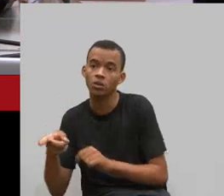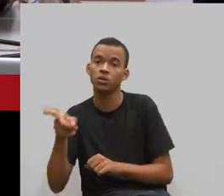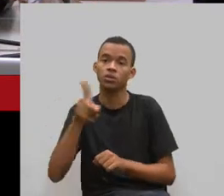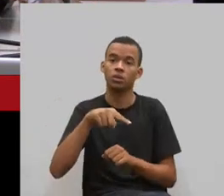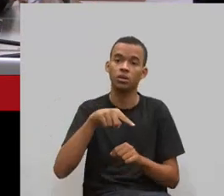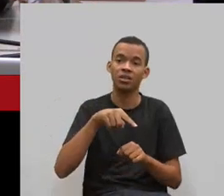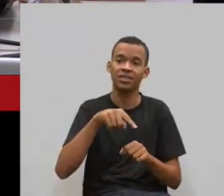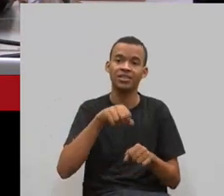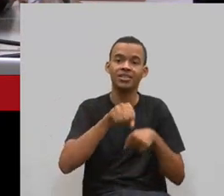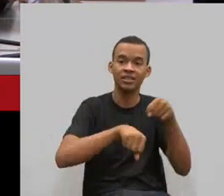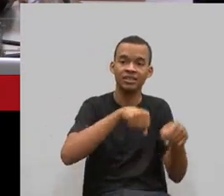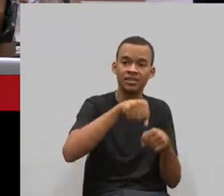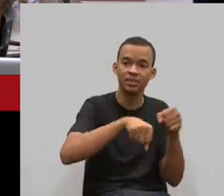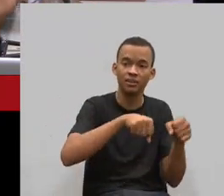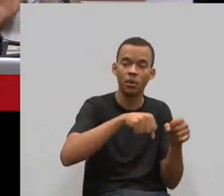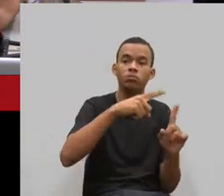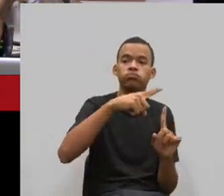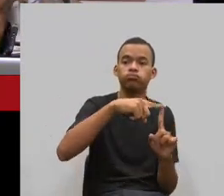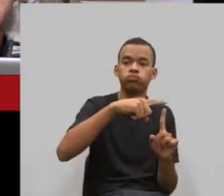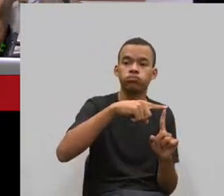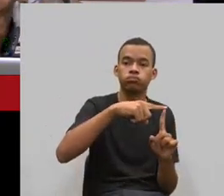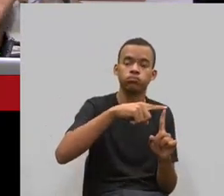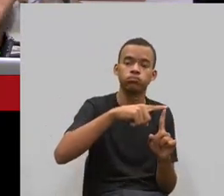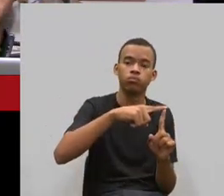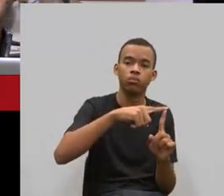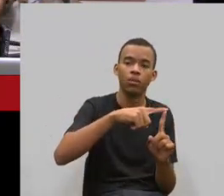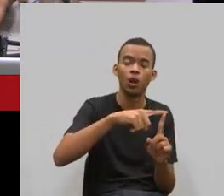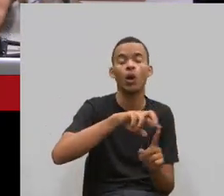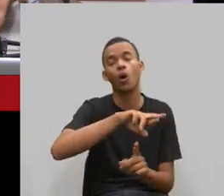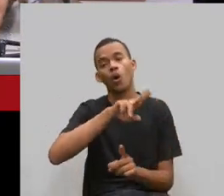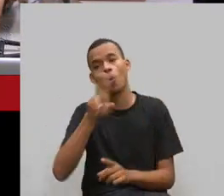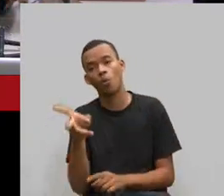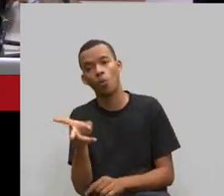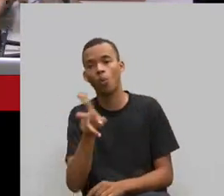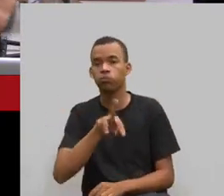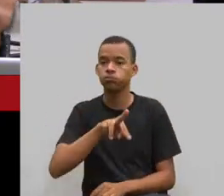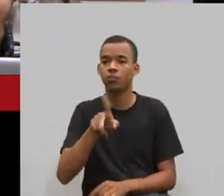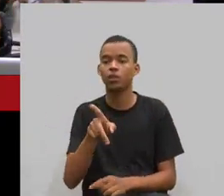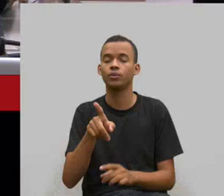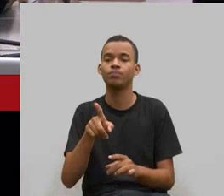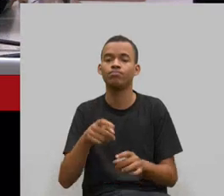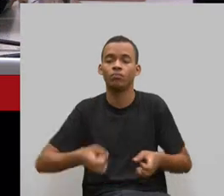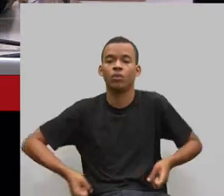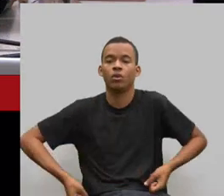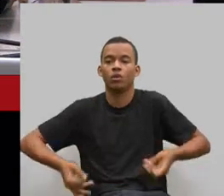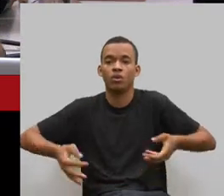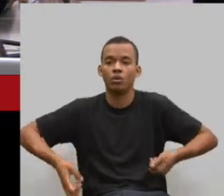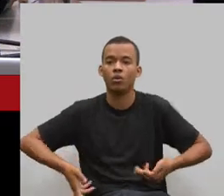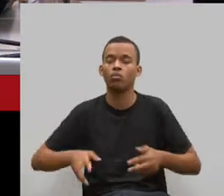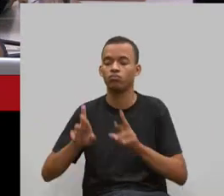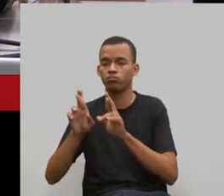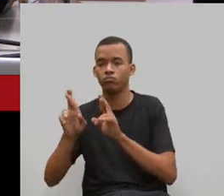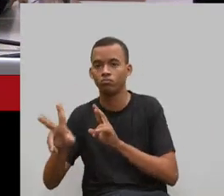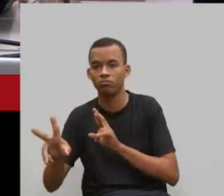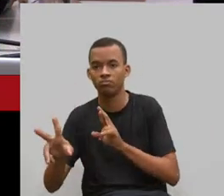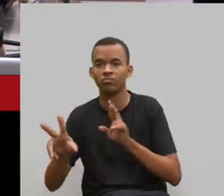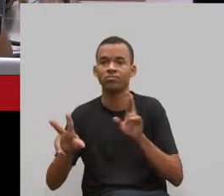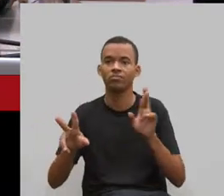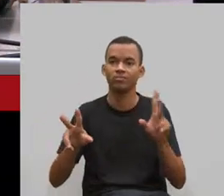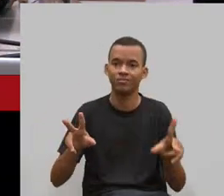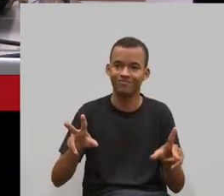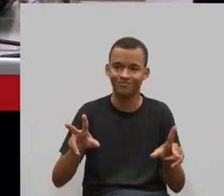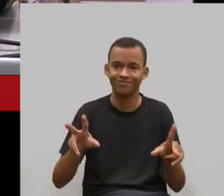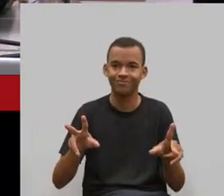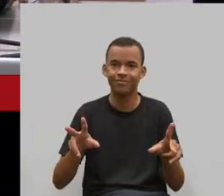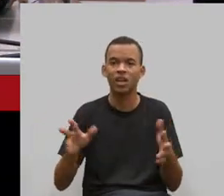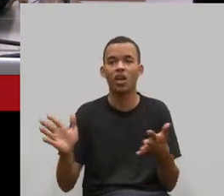especificidade é a cadeira de rodas dessas duas que já já são diferentes da cadeira de rodas do por exemplo do rugby cadeira de rodas ou